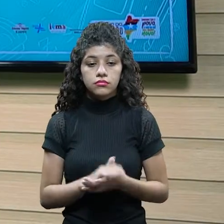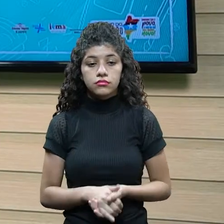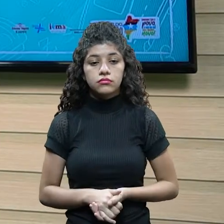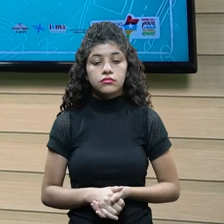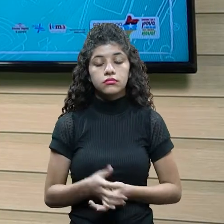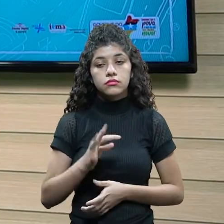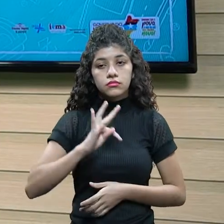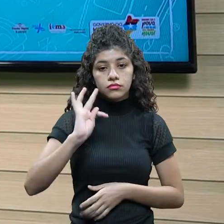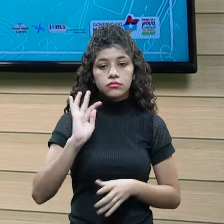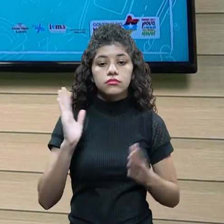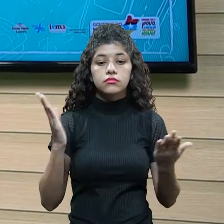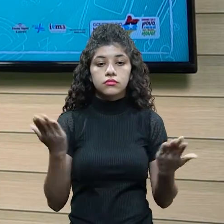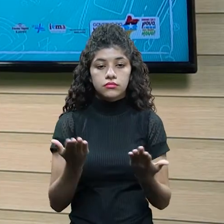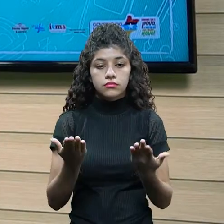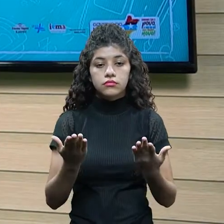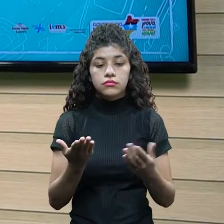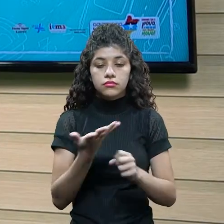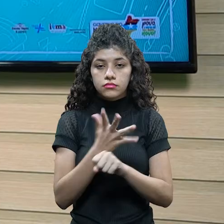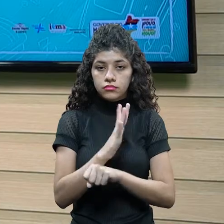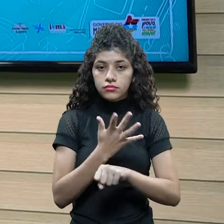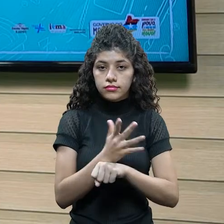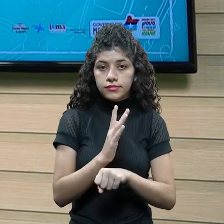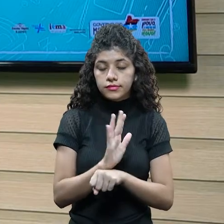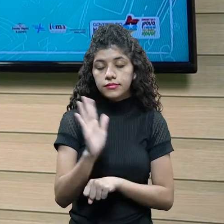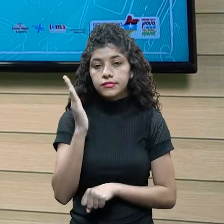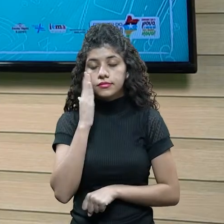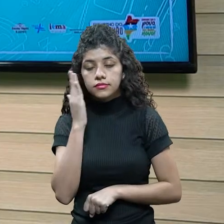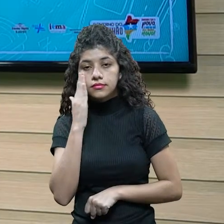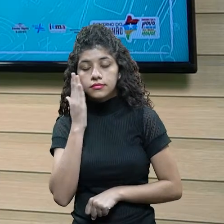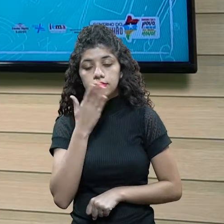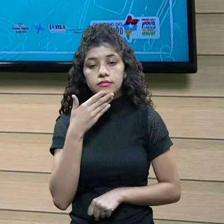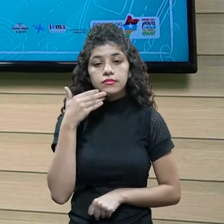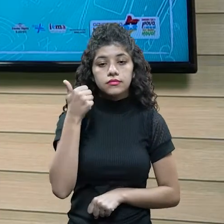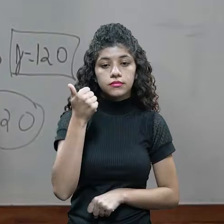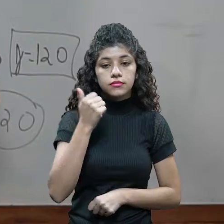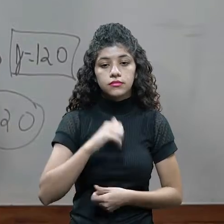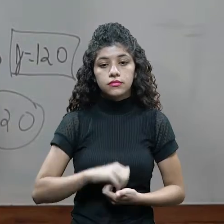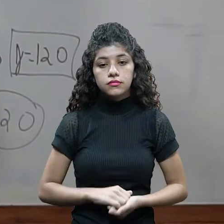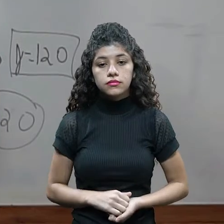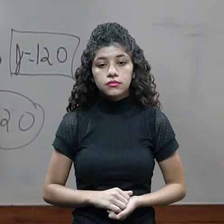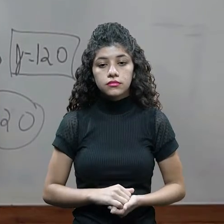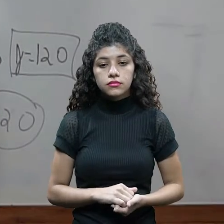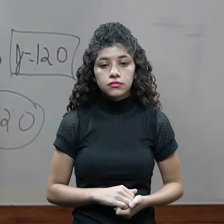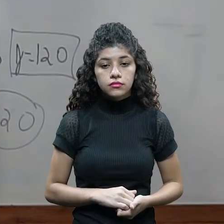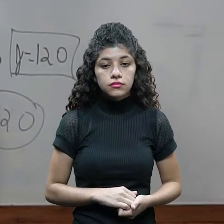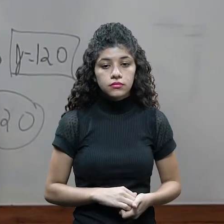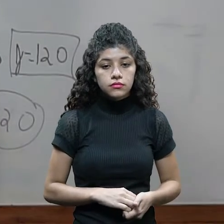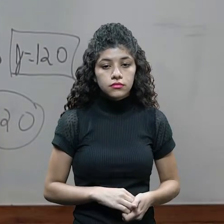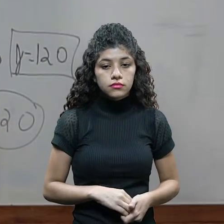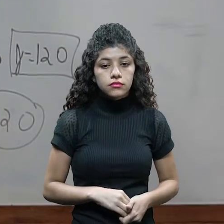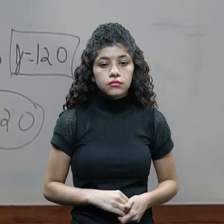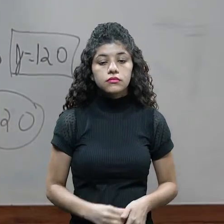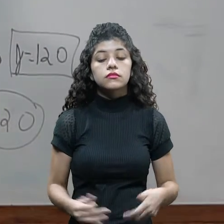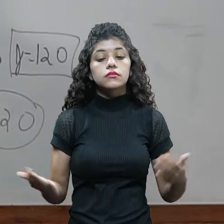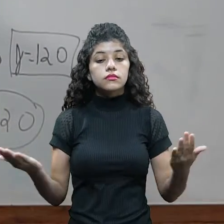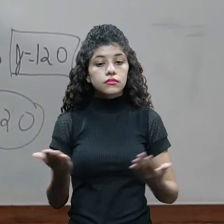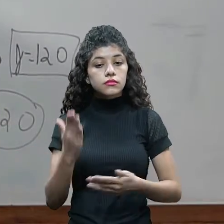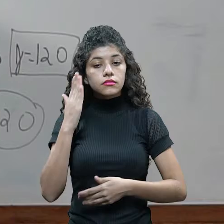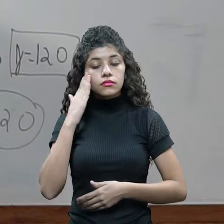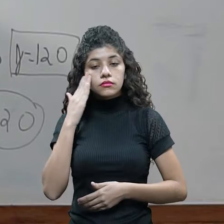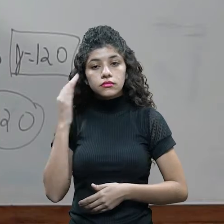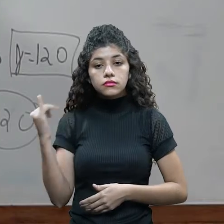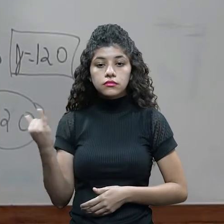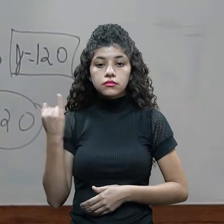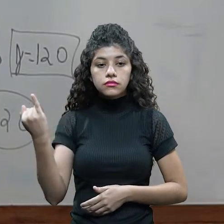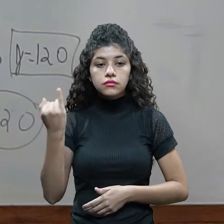encerrei, né, a parte teórica, vamos fazer alguns exercícios práticos para a gente exercitar a nossa matemática? Vamos agora fazer alguns cálculos, que é importante, depois da